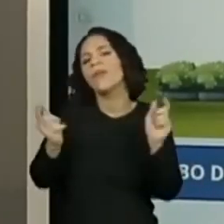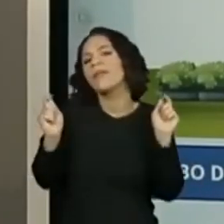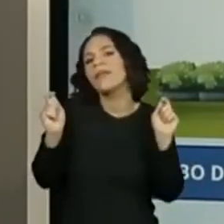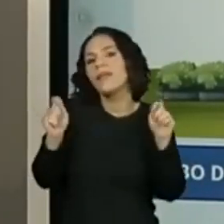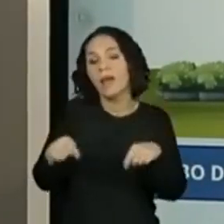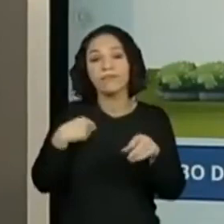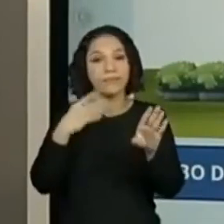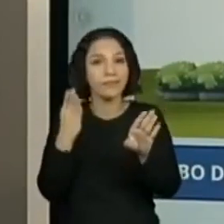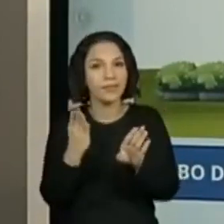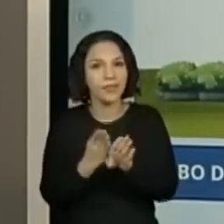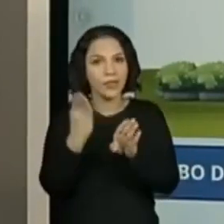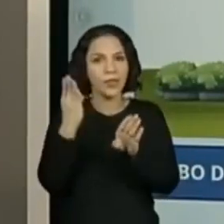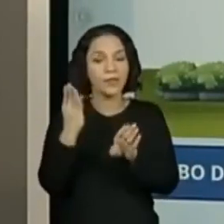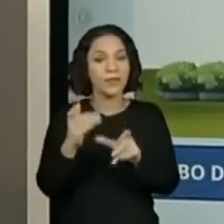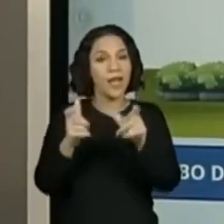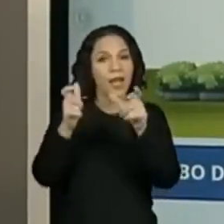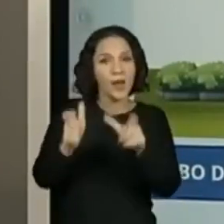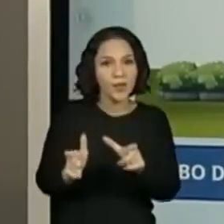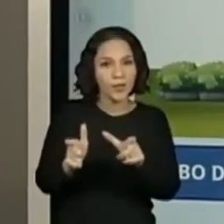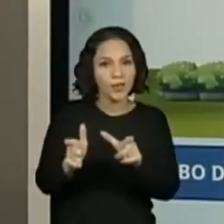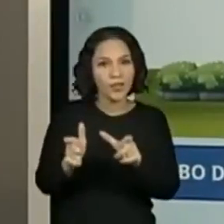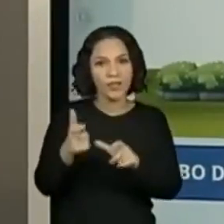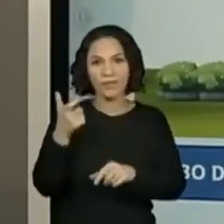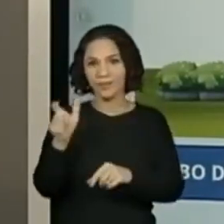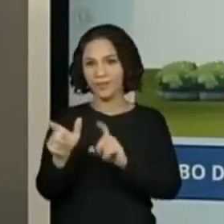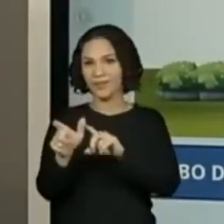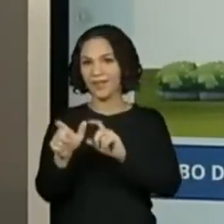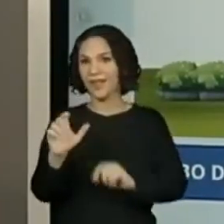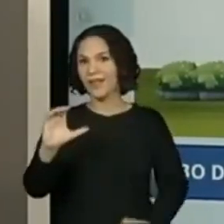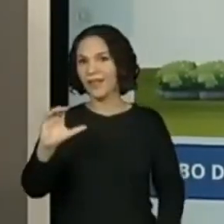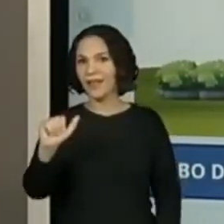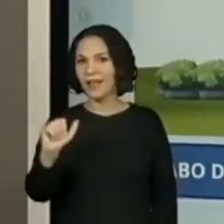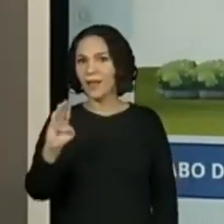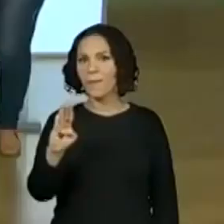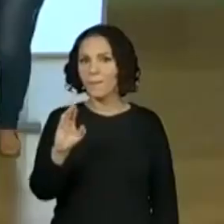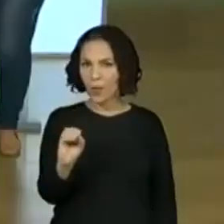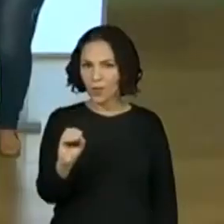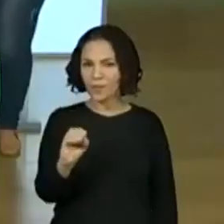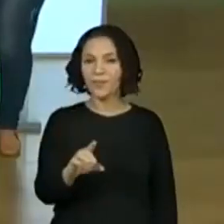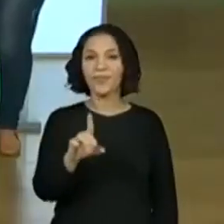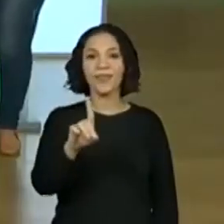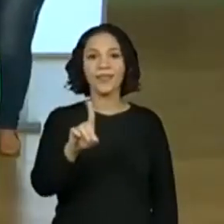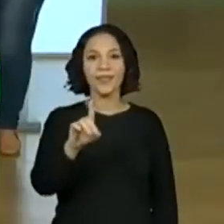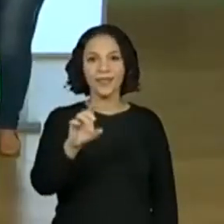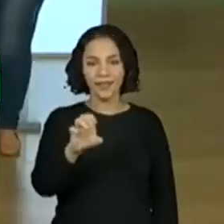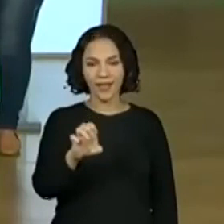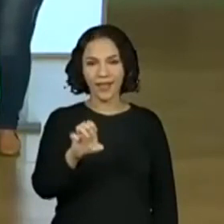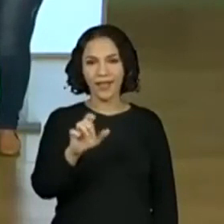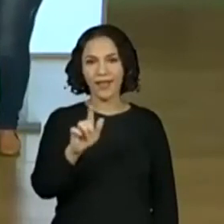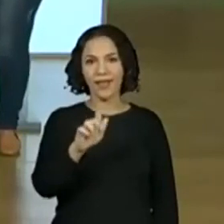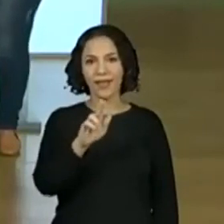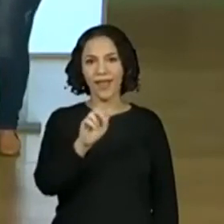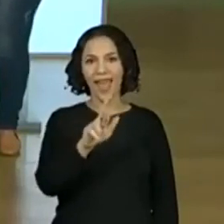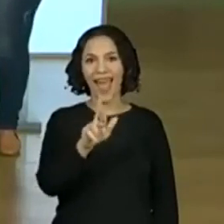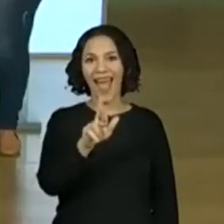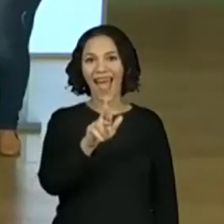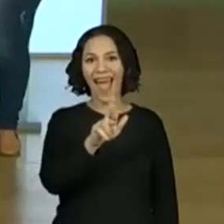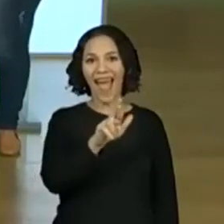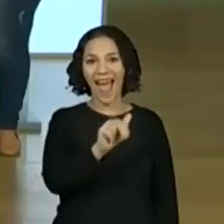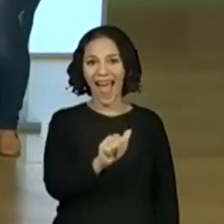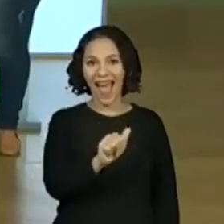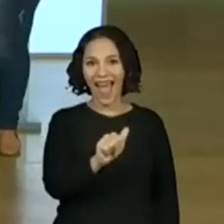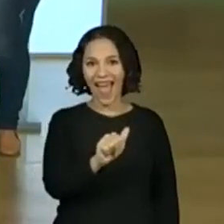para descobrir onde está escrito cabo de guerra. Termina com R. Ajuda. Ha. Do